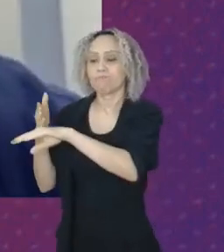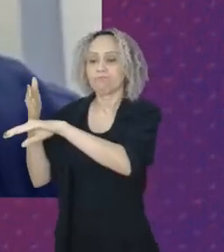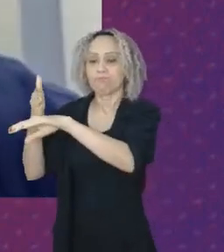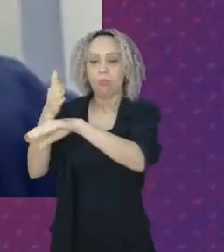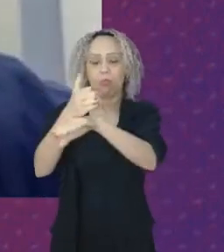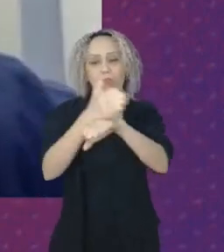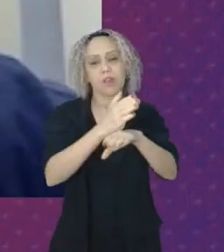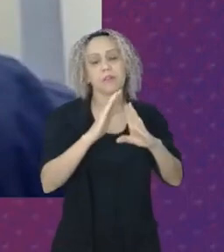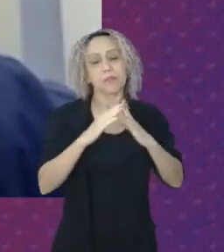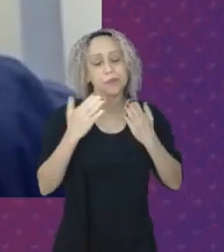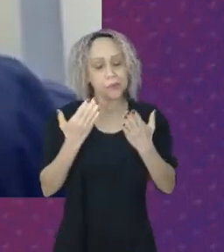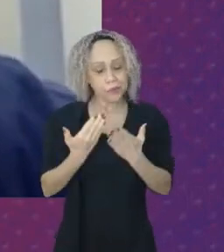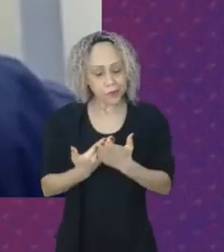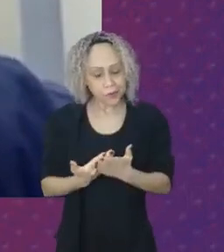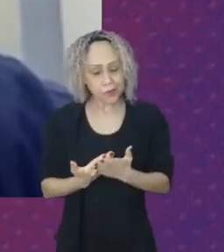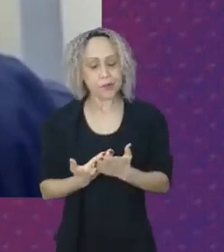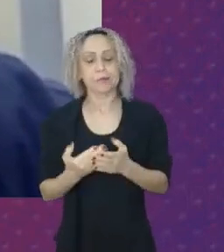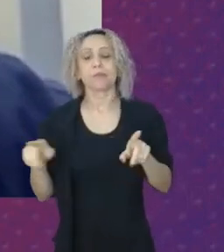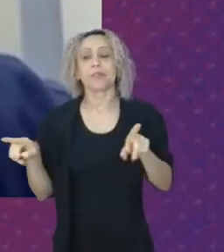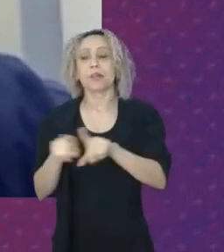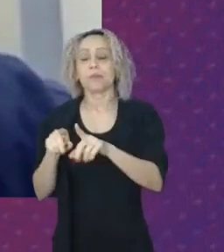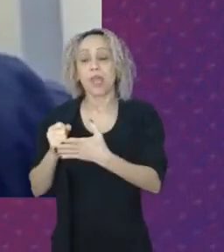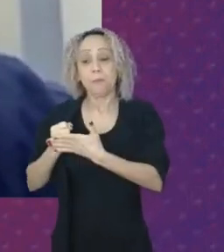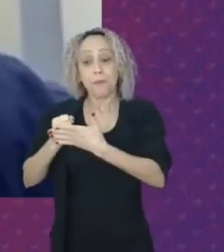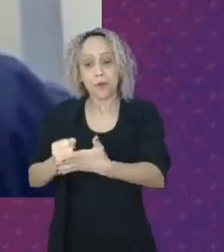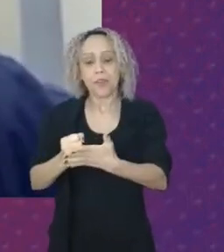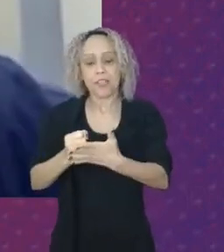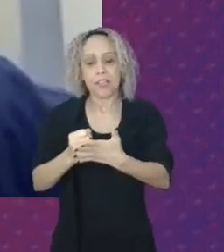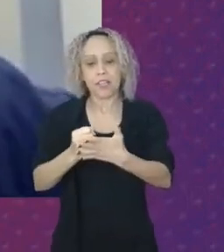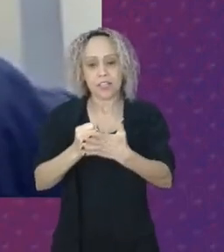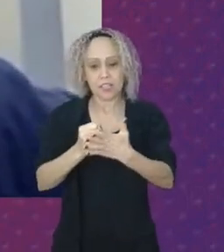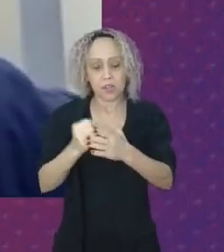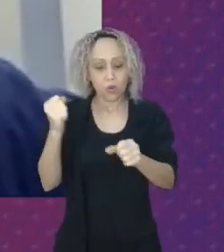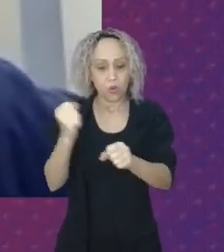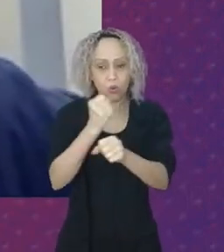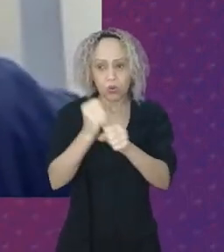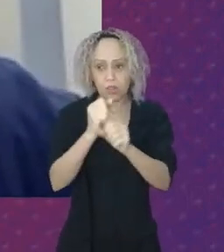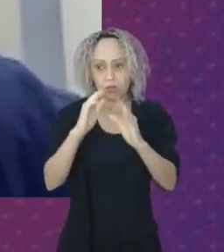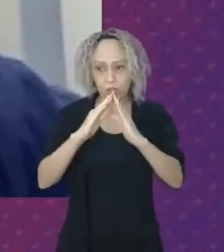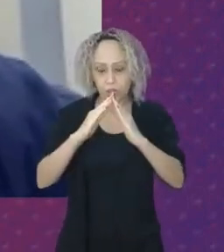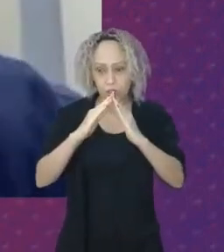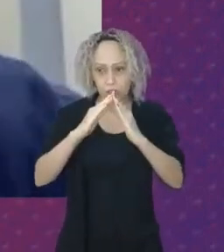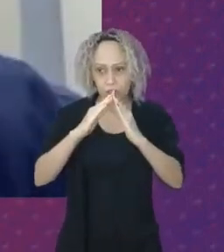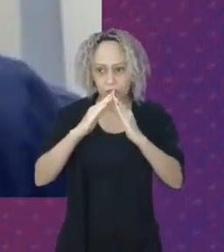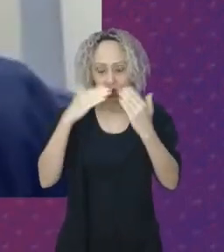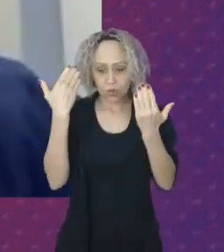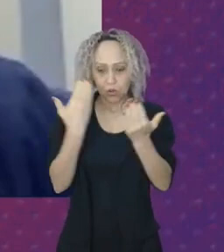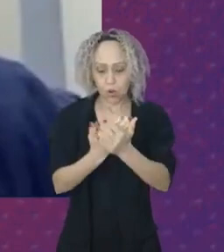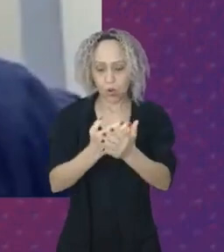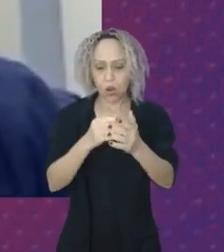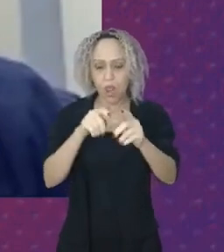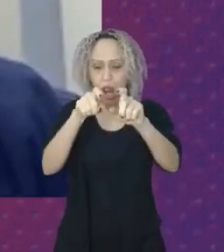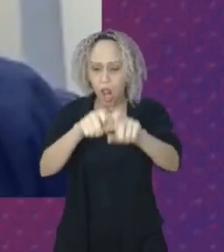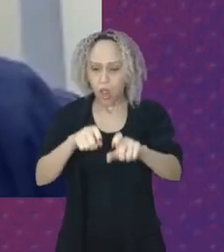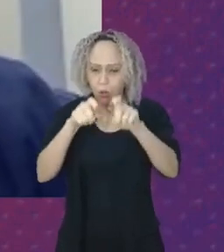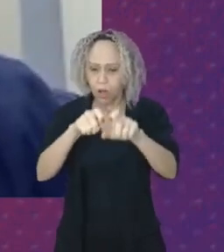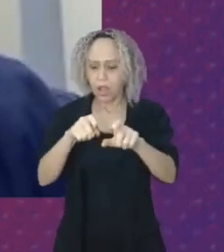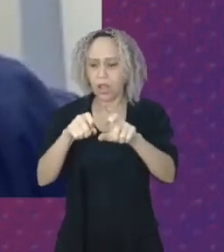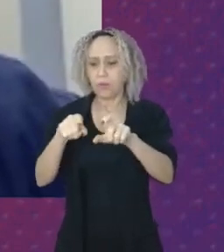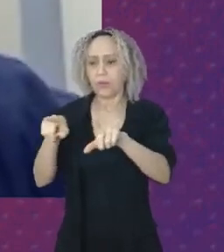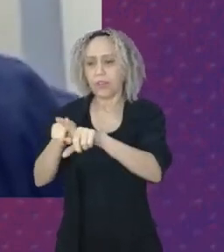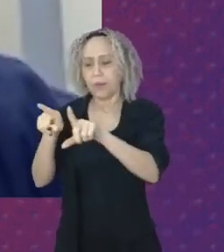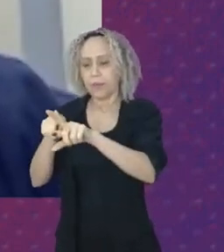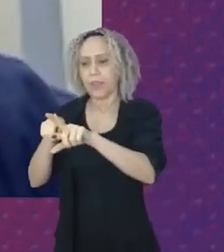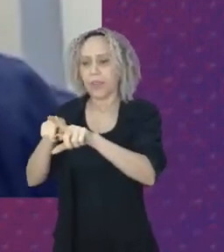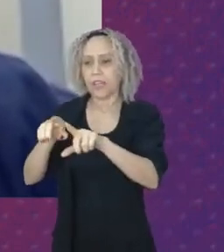campo, apoiar a construção de escolas indígenas e também fazer transferência direta de recursos diretamente para